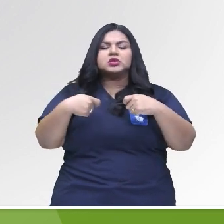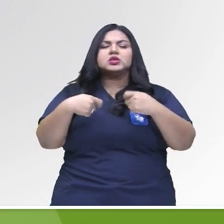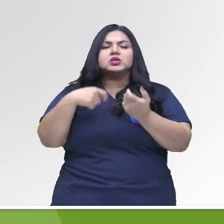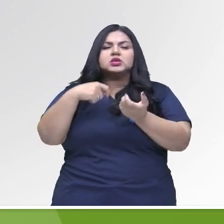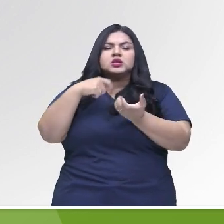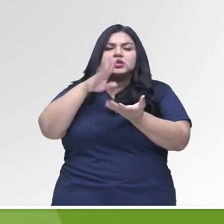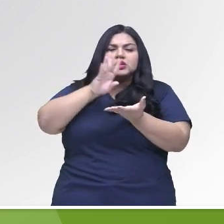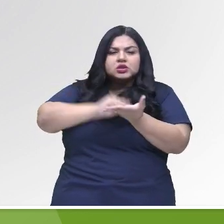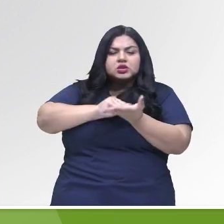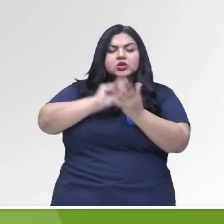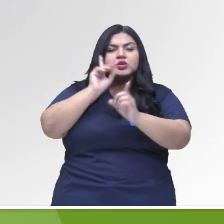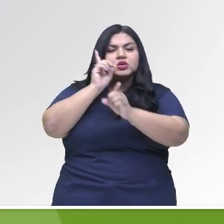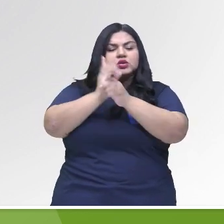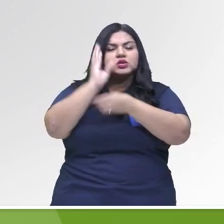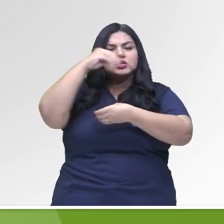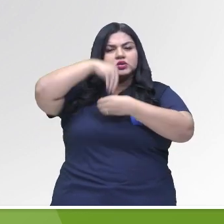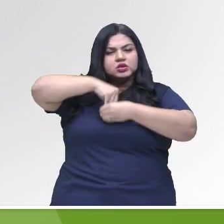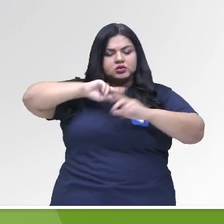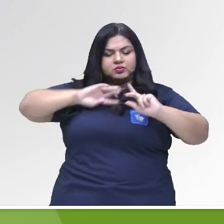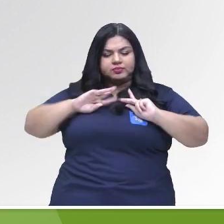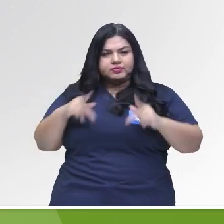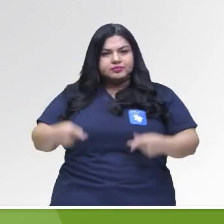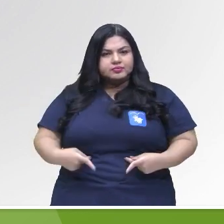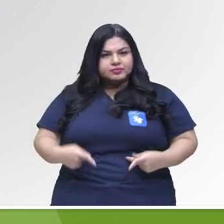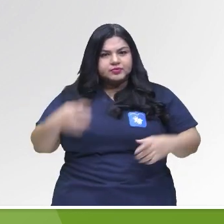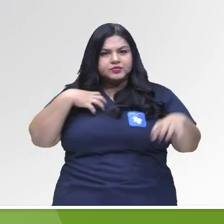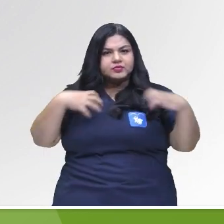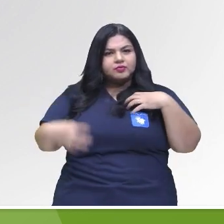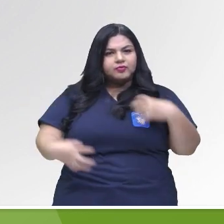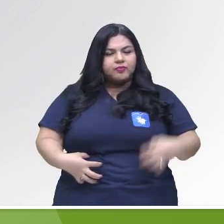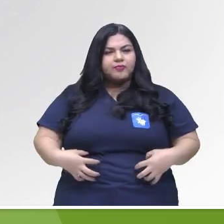e são encontrados no nosso organismo.